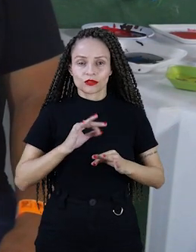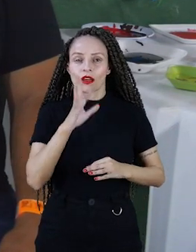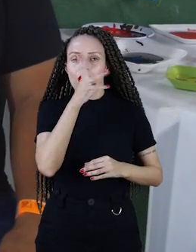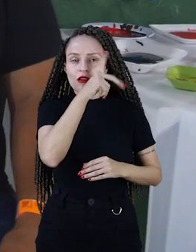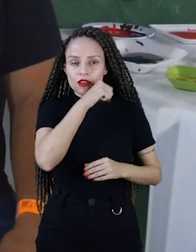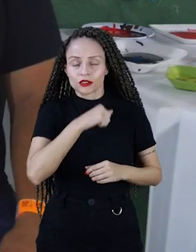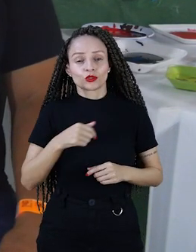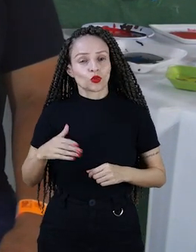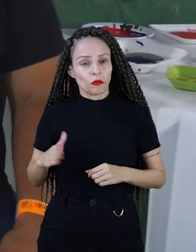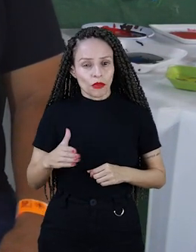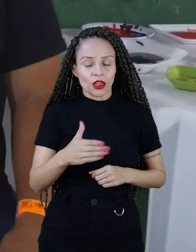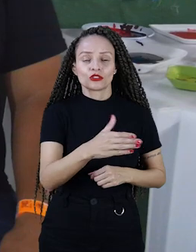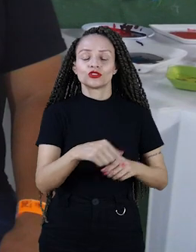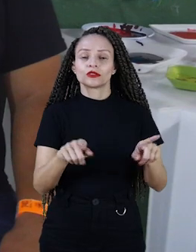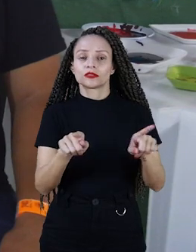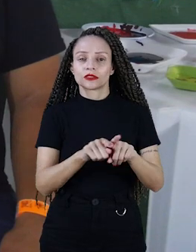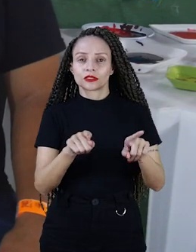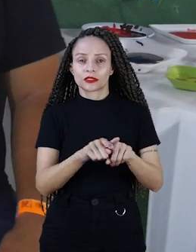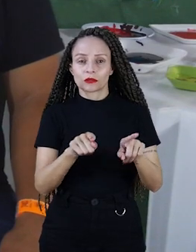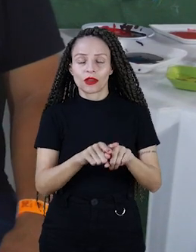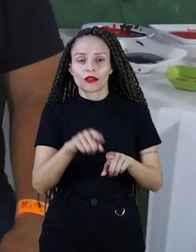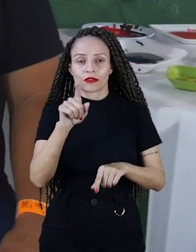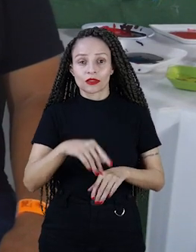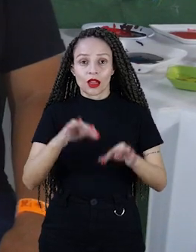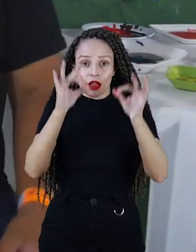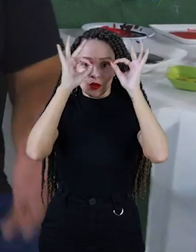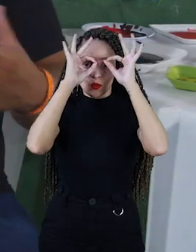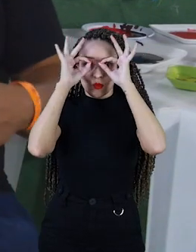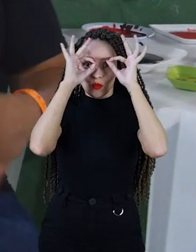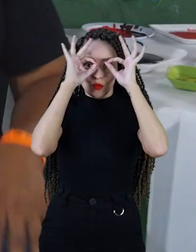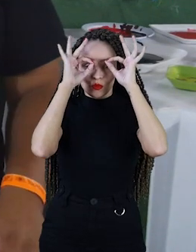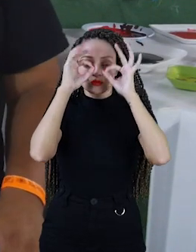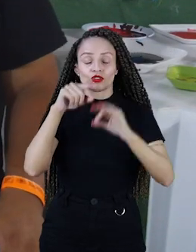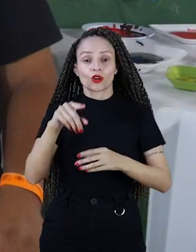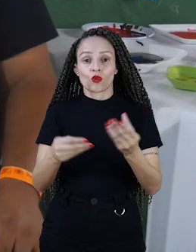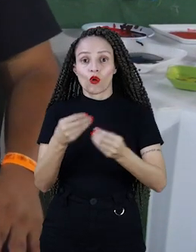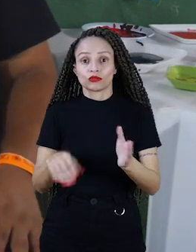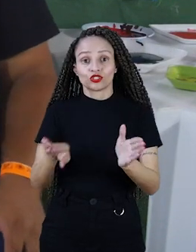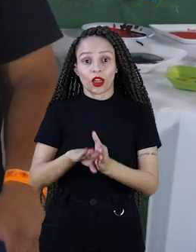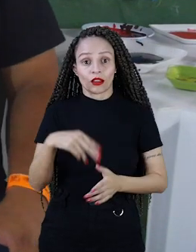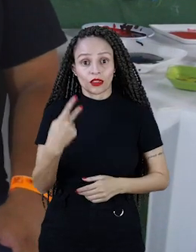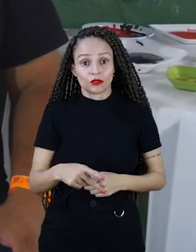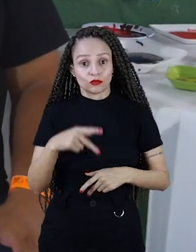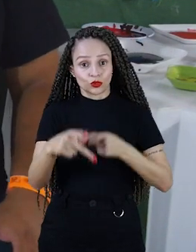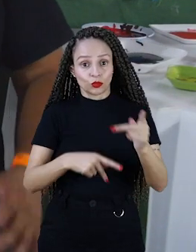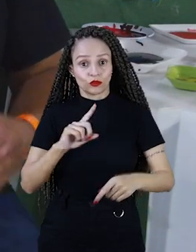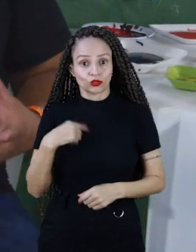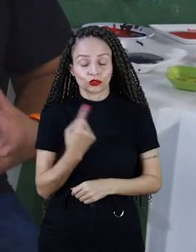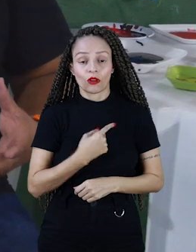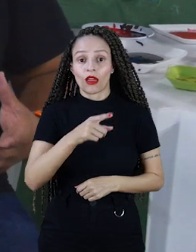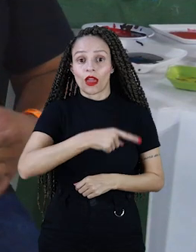do pirá, o peixe, e o grafismo da urucureá, que é a coruja, eles chegaram para o nosso povo. E aí